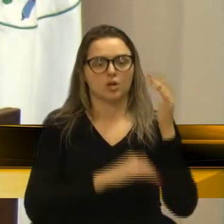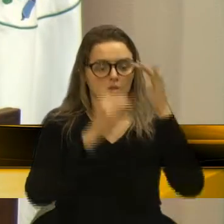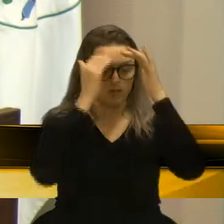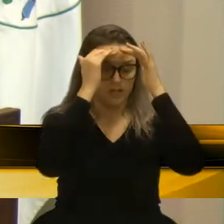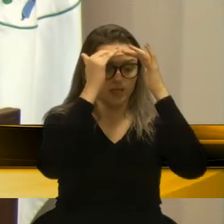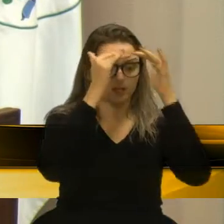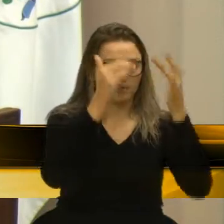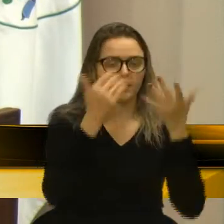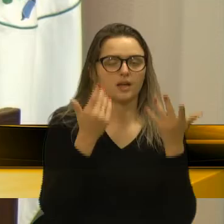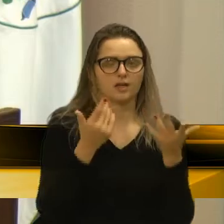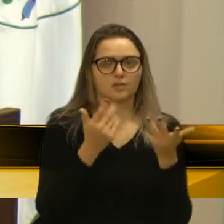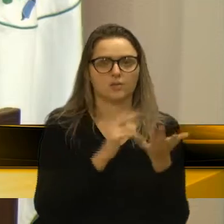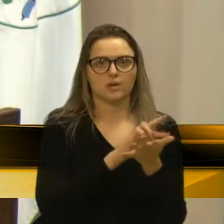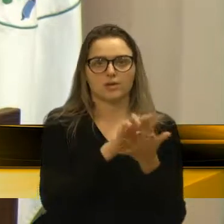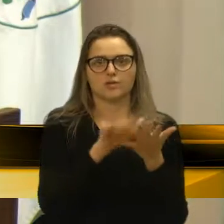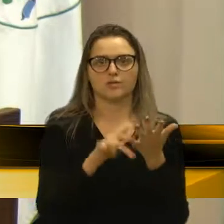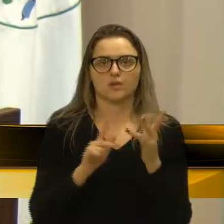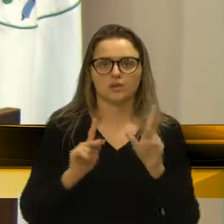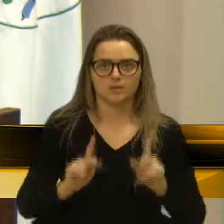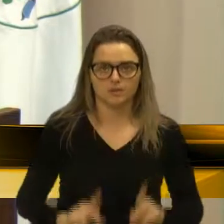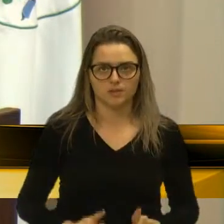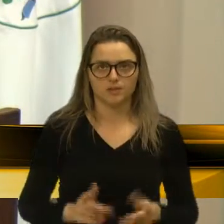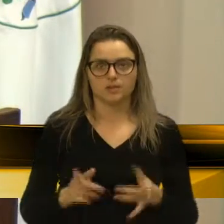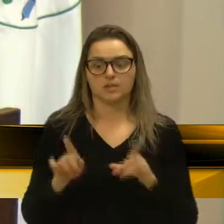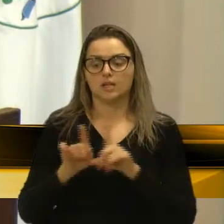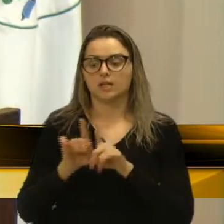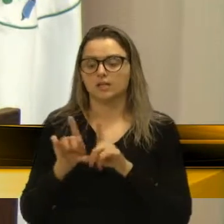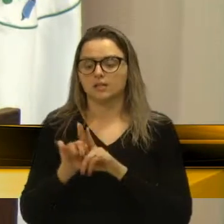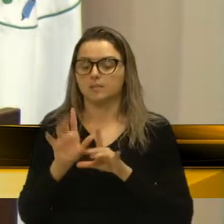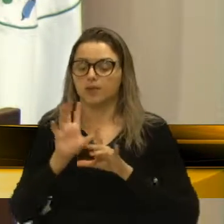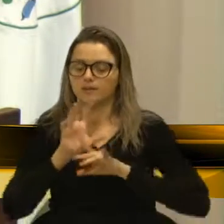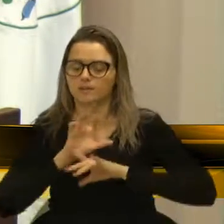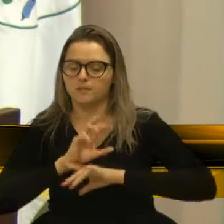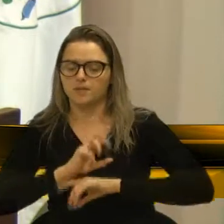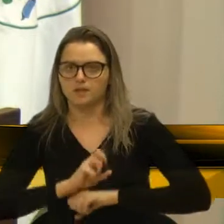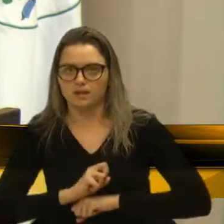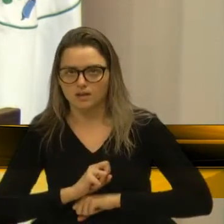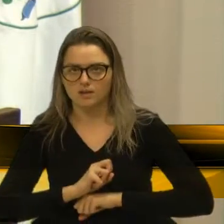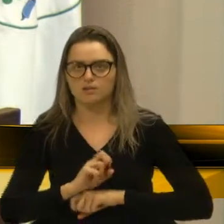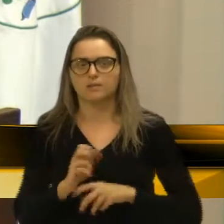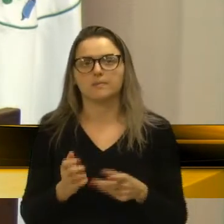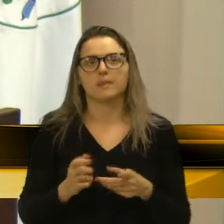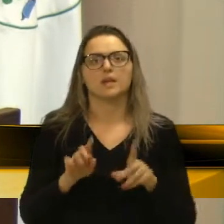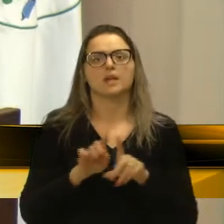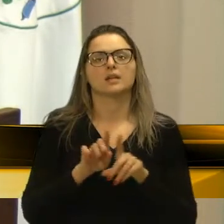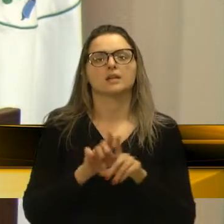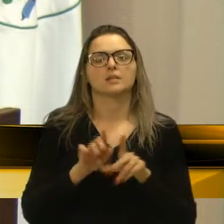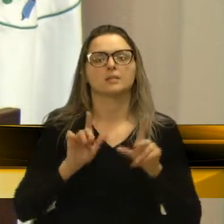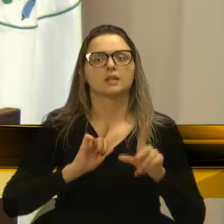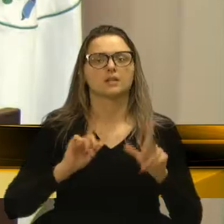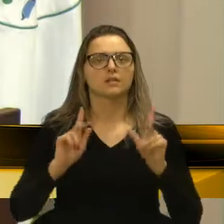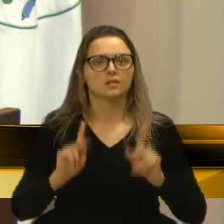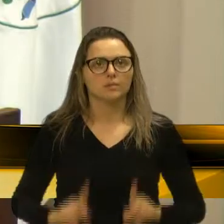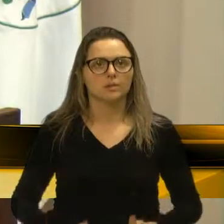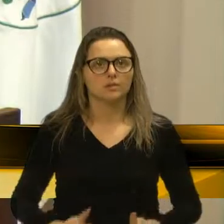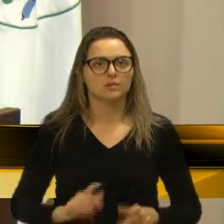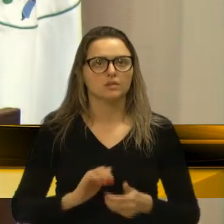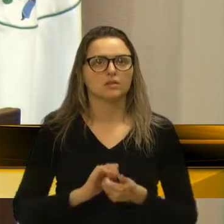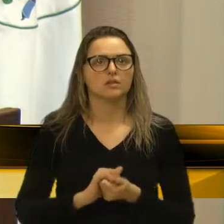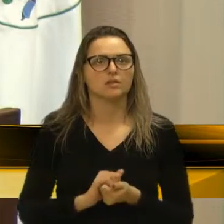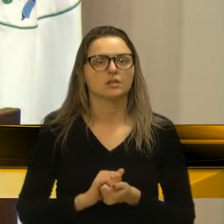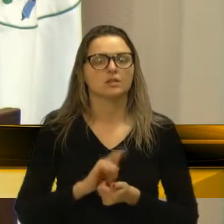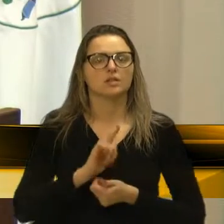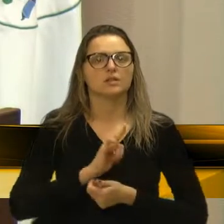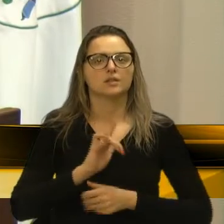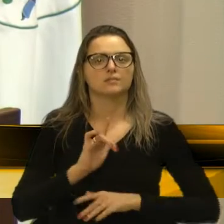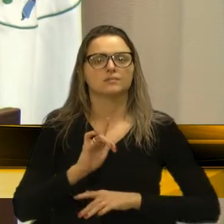diferenças individuais, a questão da depressão. Naquele dia aqui que nós tivemos o pessoal... Está acabando o tempo? A